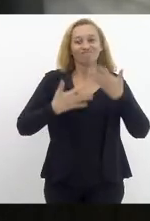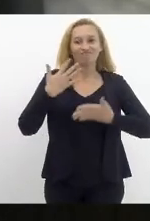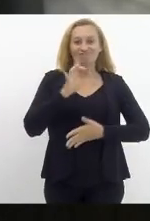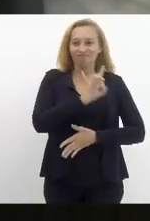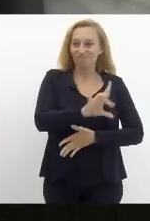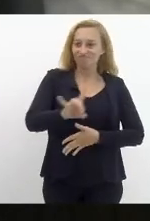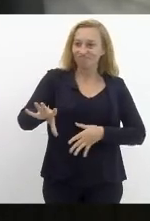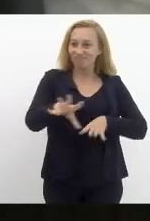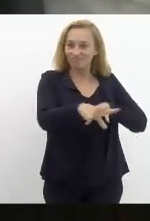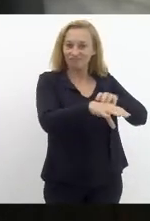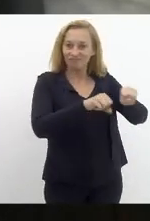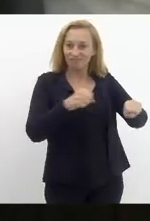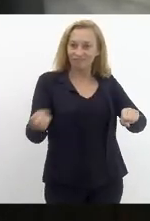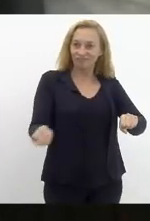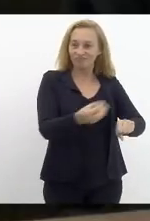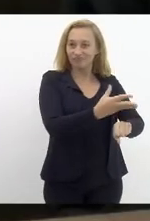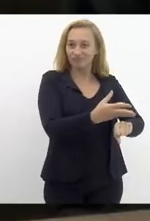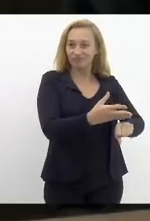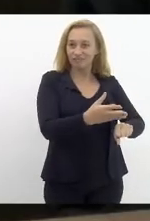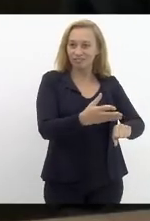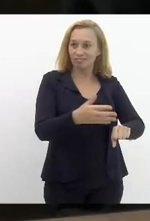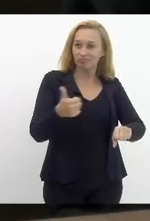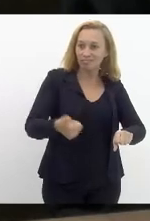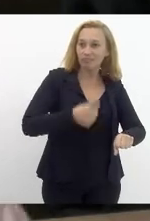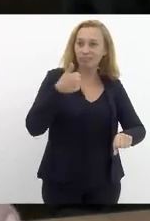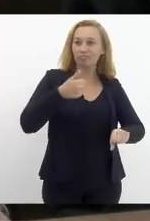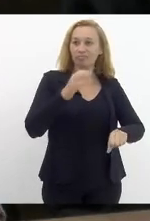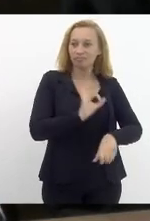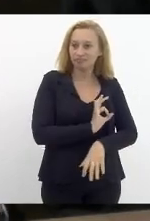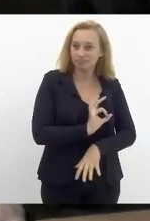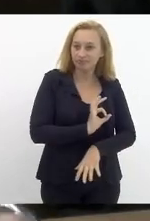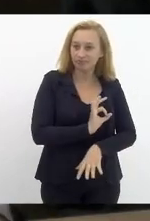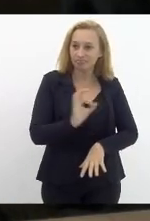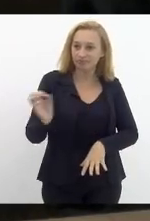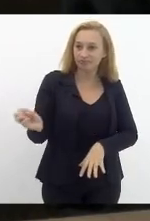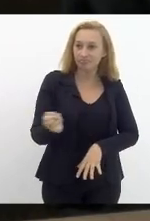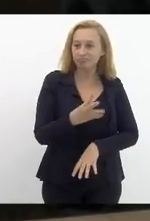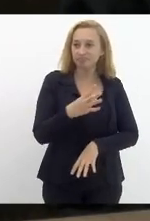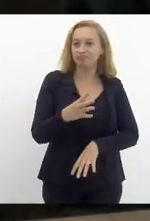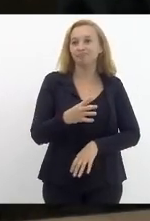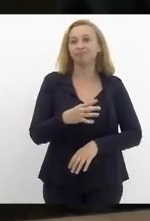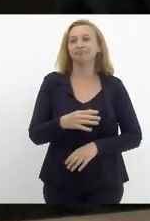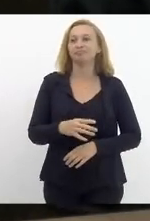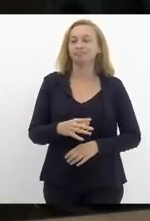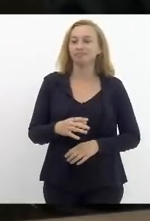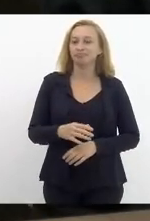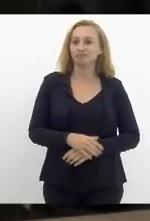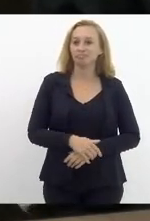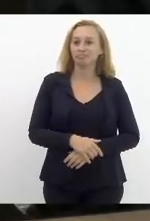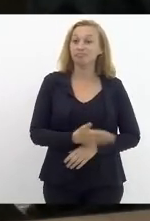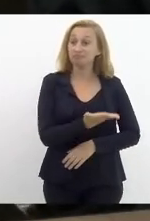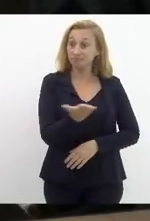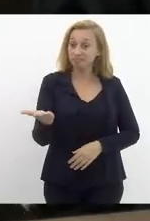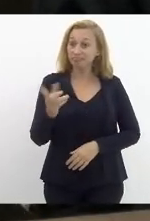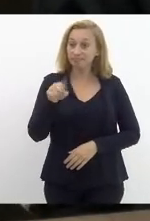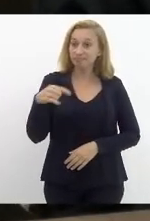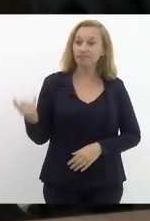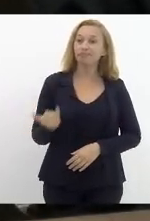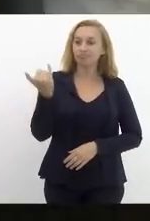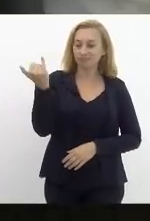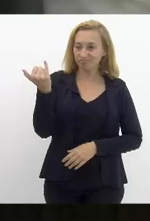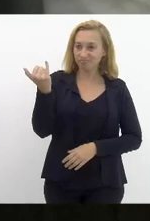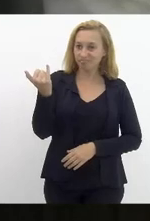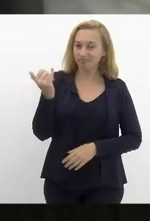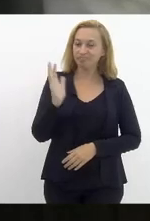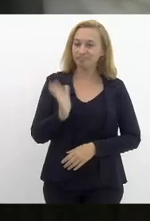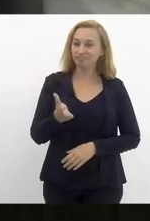nova formatura oxigena a polícia, traz novos ares. E vocês são muito importantes,